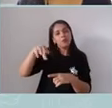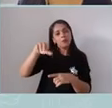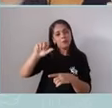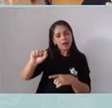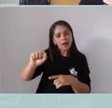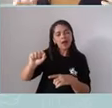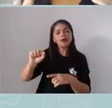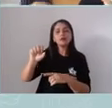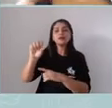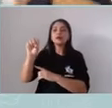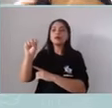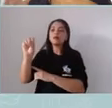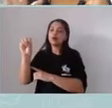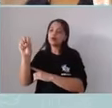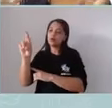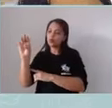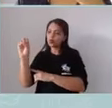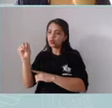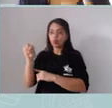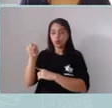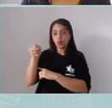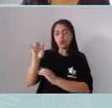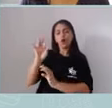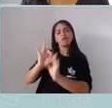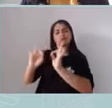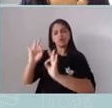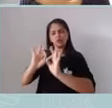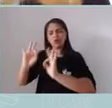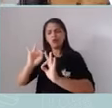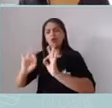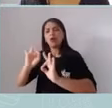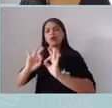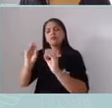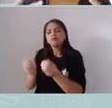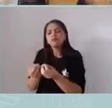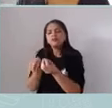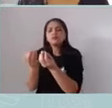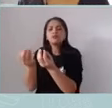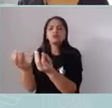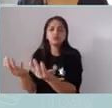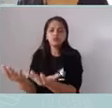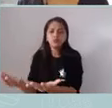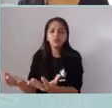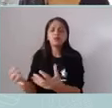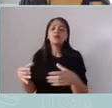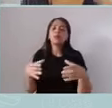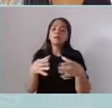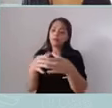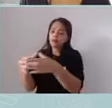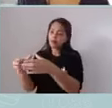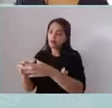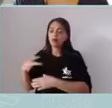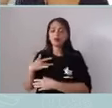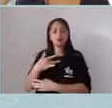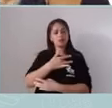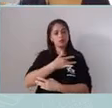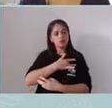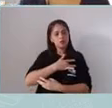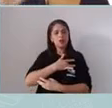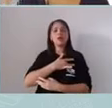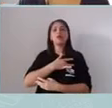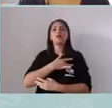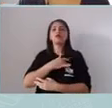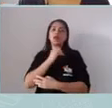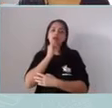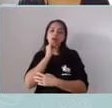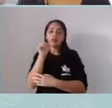anticorpos. E aí esse soro ele vai ser processado e é disponibilizado para as unidades de saúde. Então, quando uma pessoa leva lá uma picada